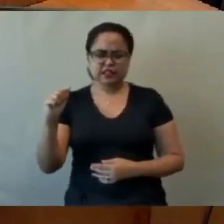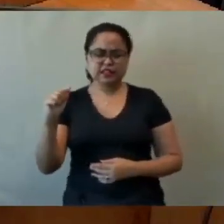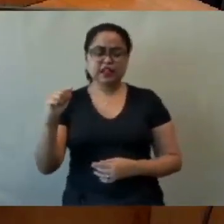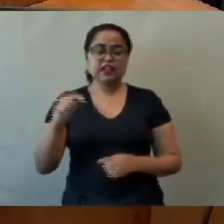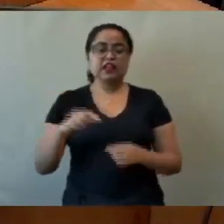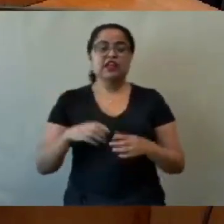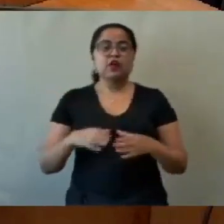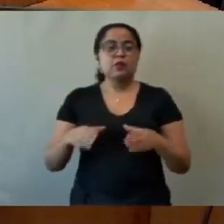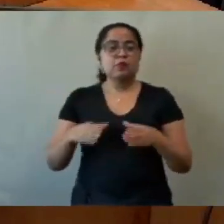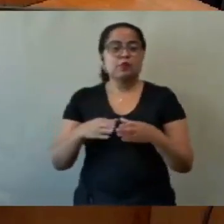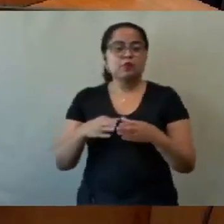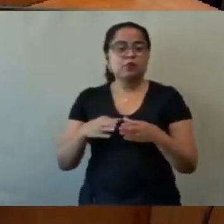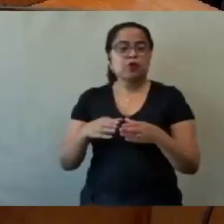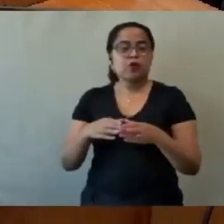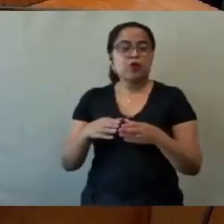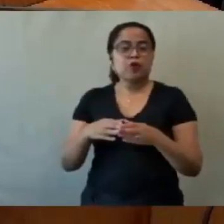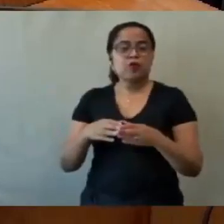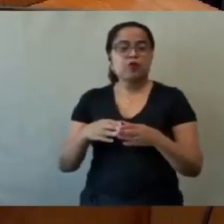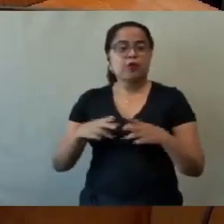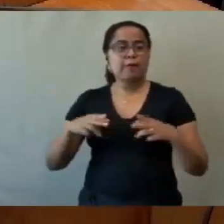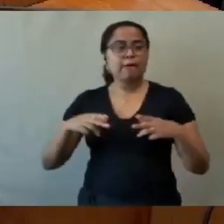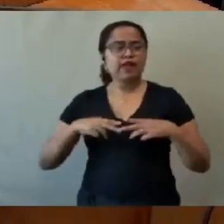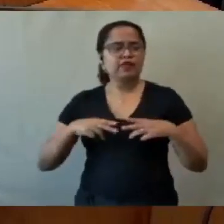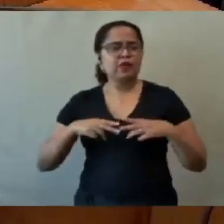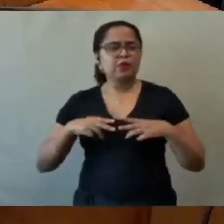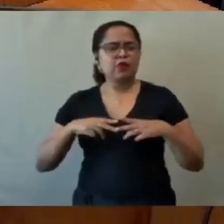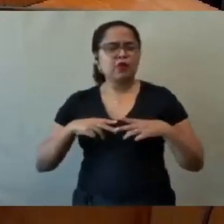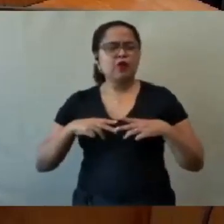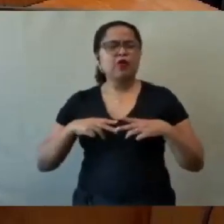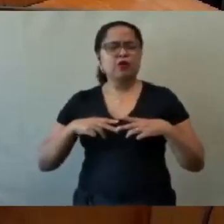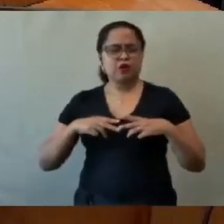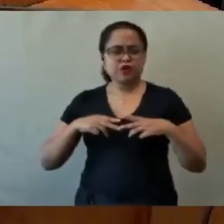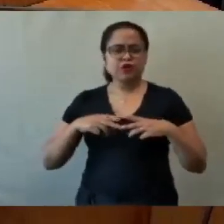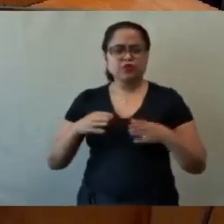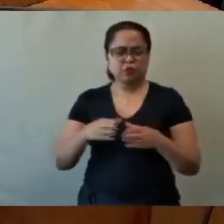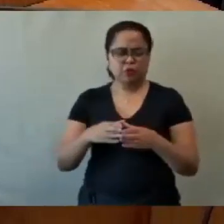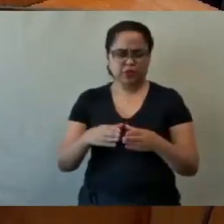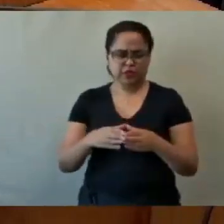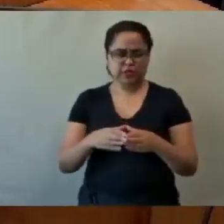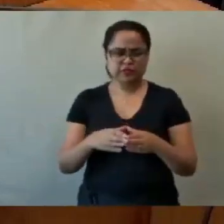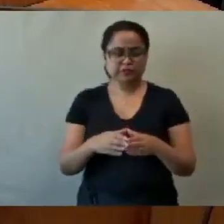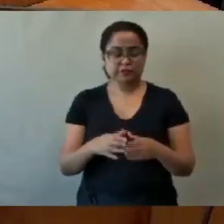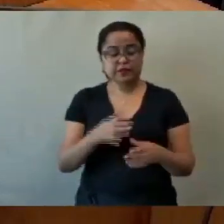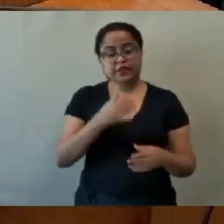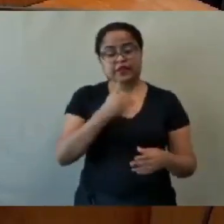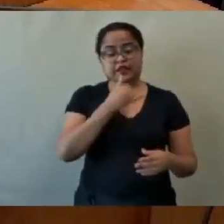comunitário, é muito importante para a sua preservação, porque, infelizmente, né,